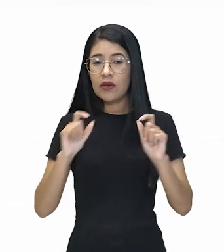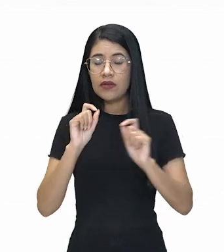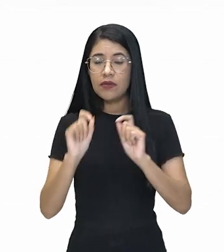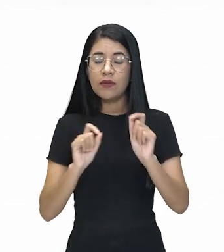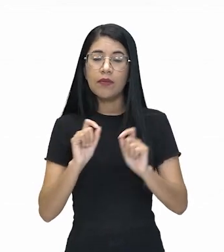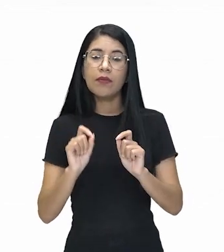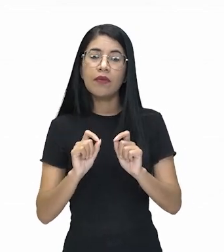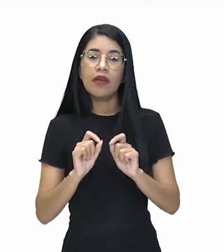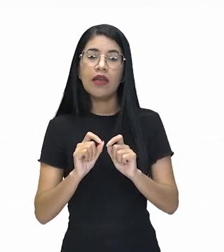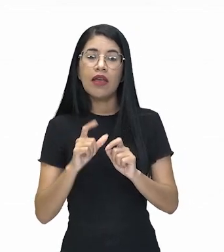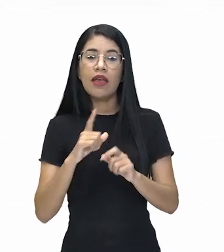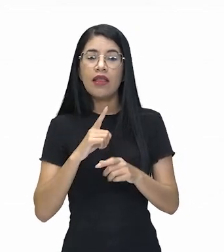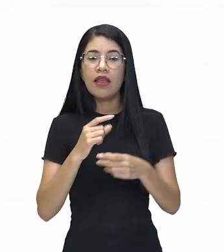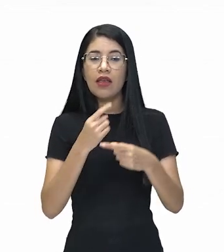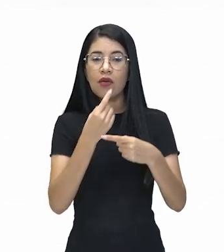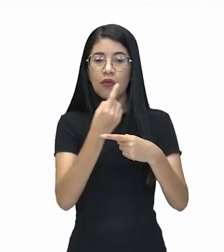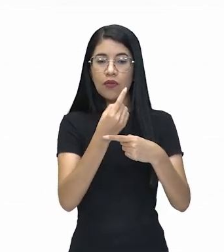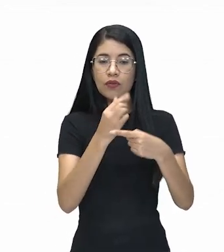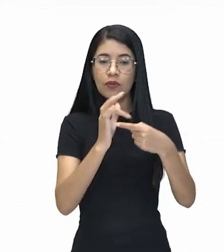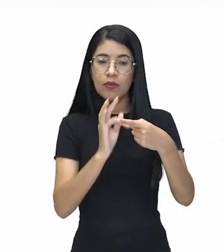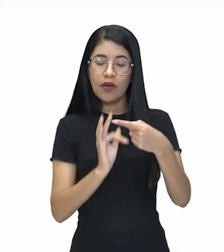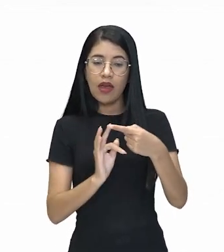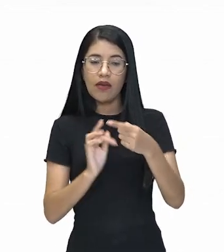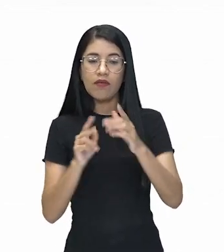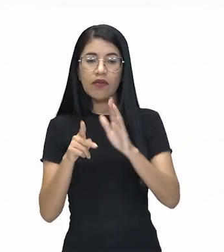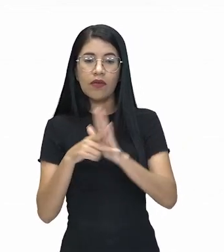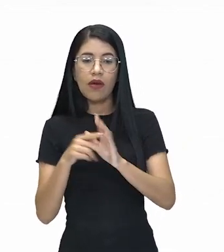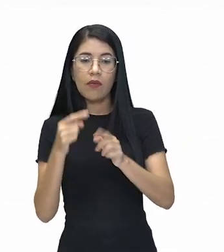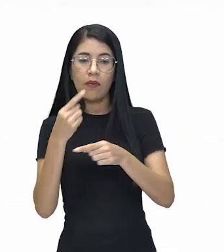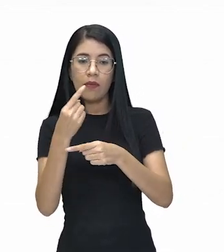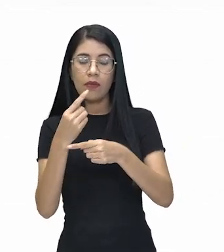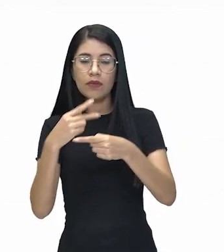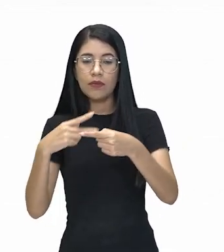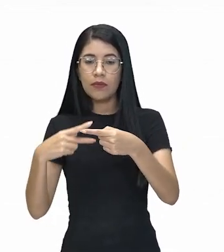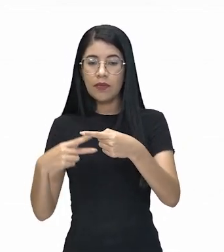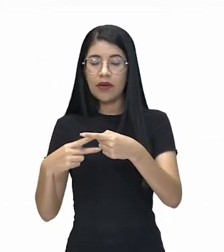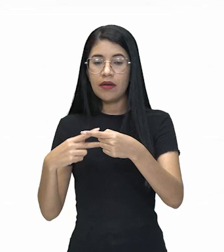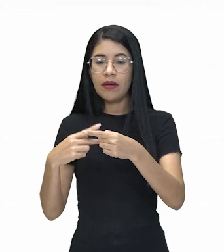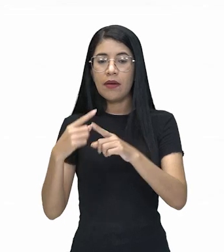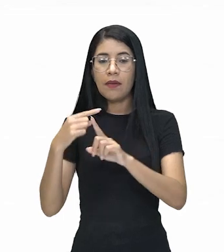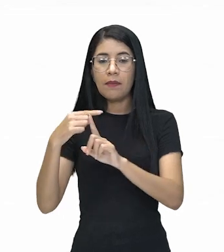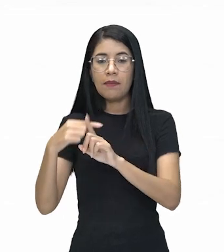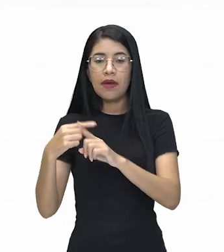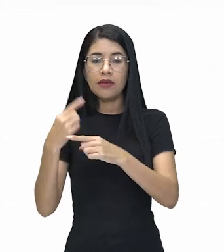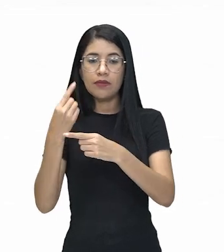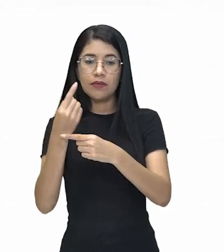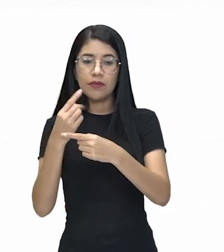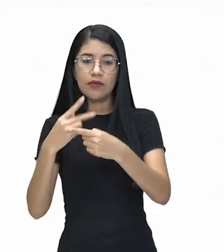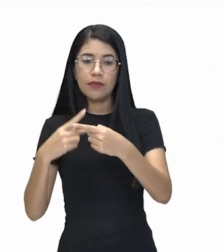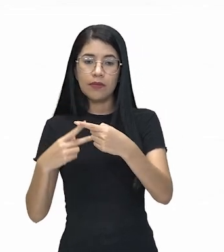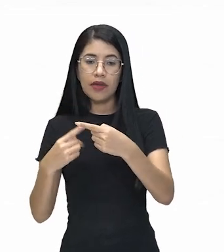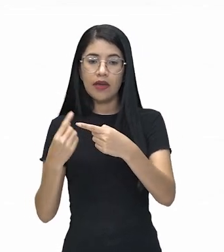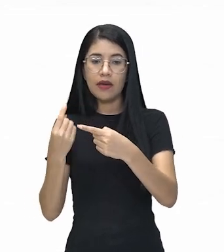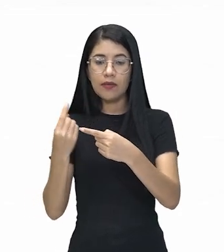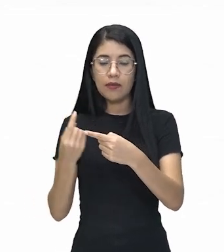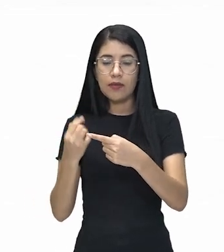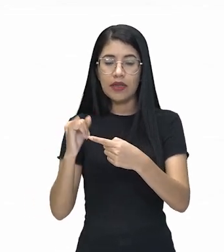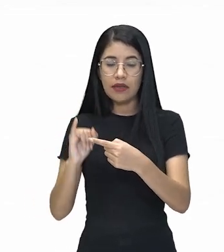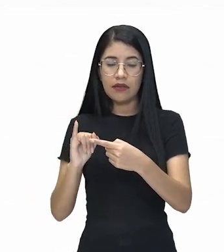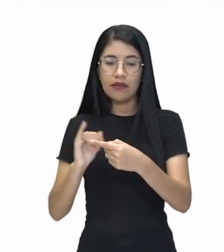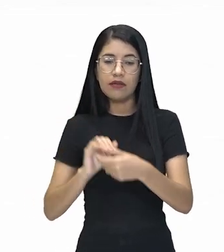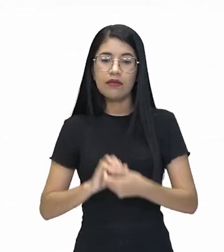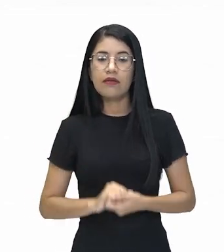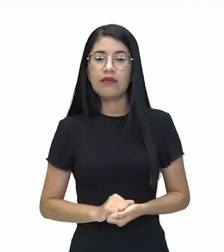tenho 1 sobre o foco igual a 1 sobre posição objeto mais 1 sobre posição imagem, tá,